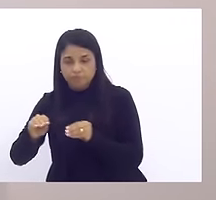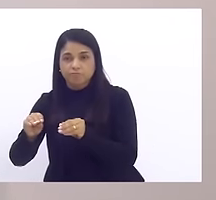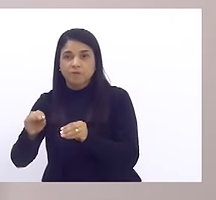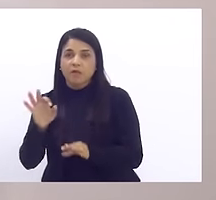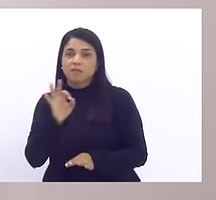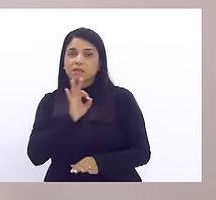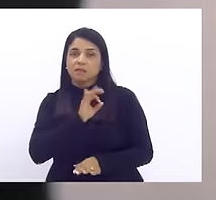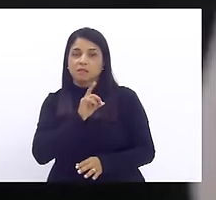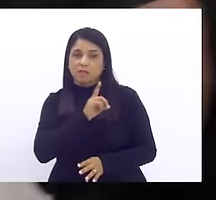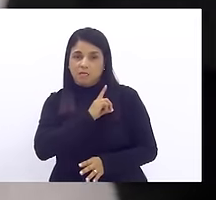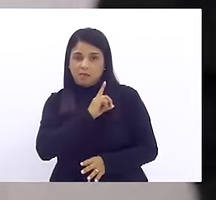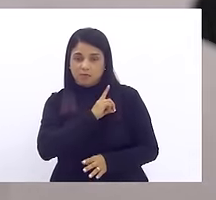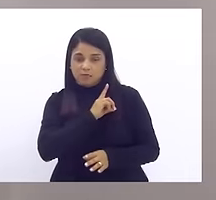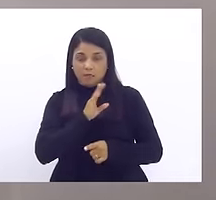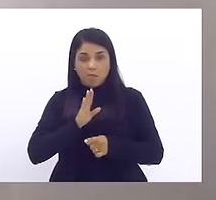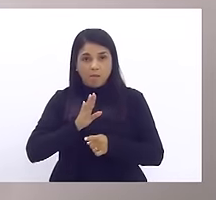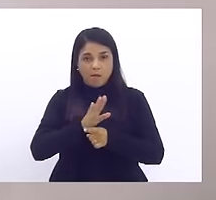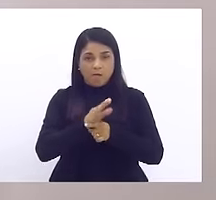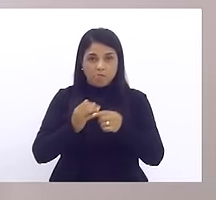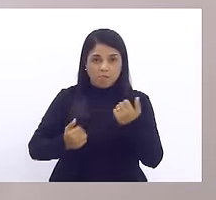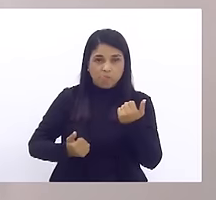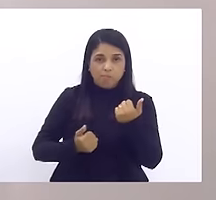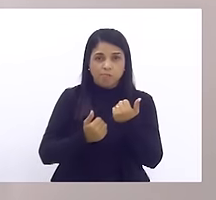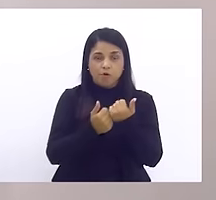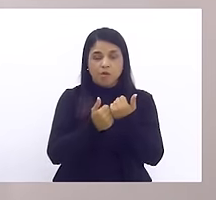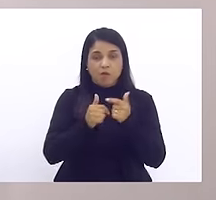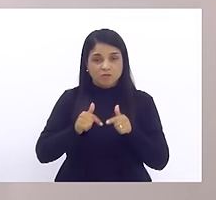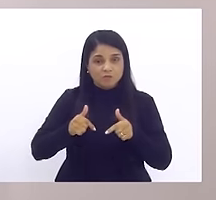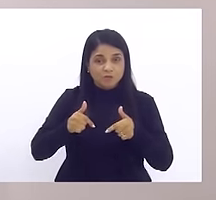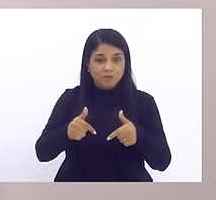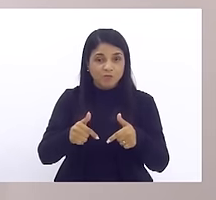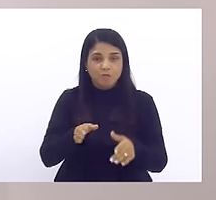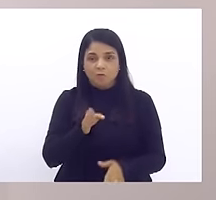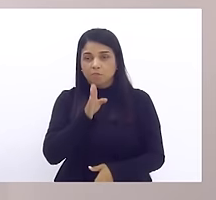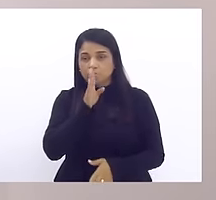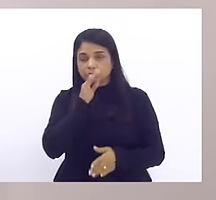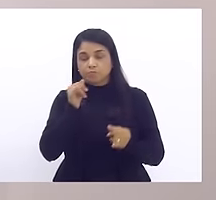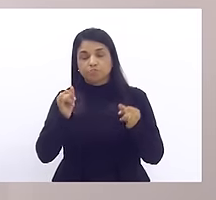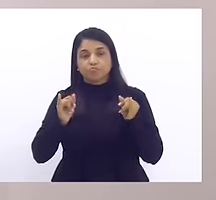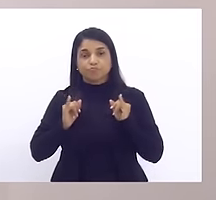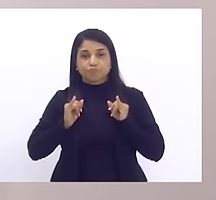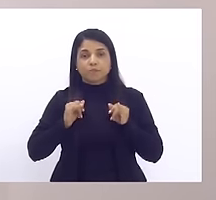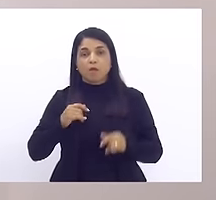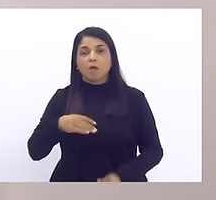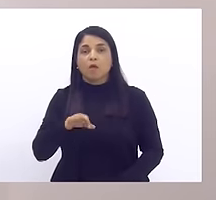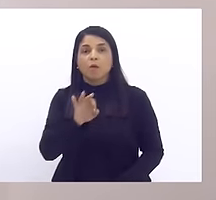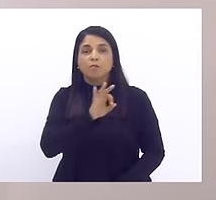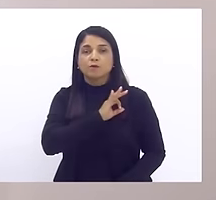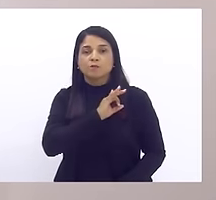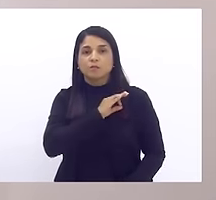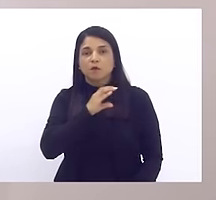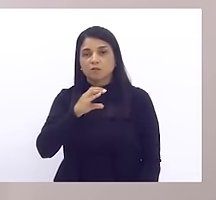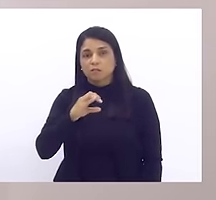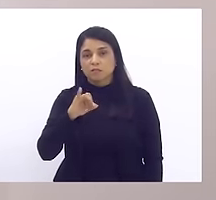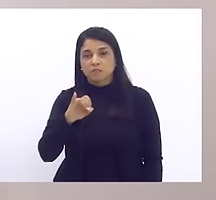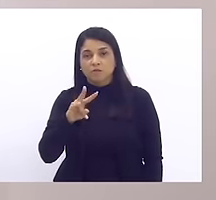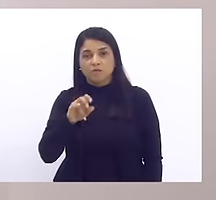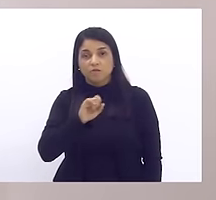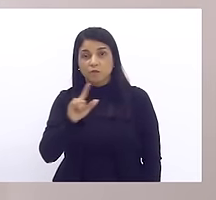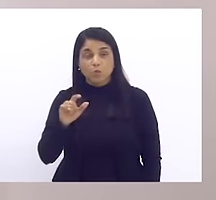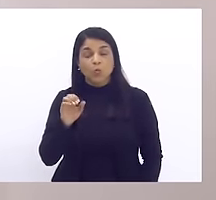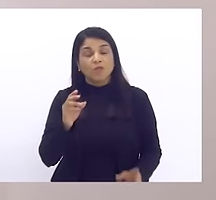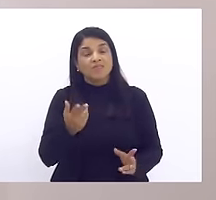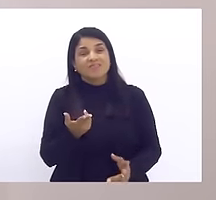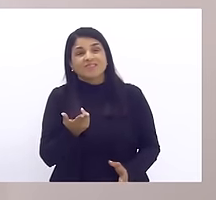serviço nessas operações e não fazerem absolutamente nada que o policial civil não faz absolutamente